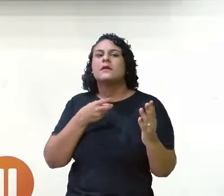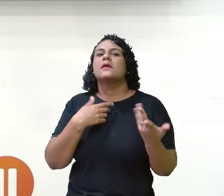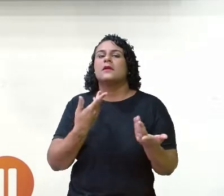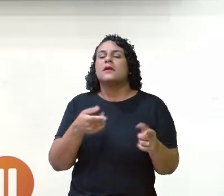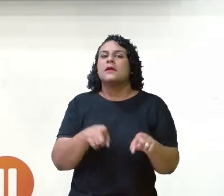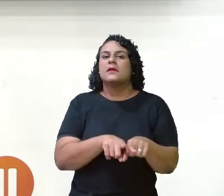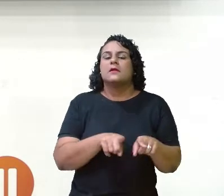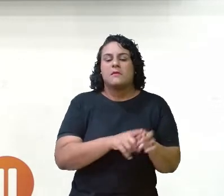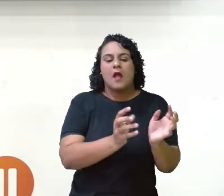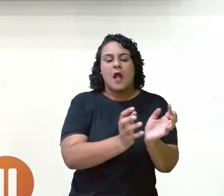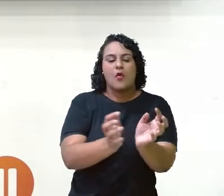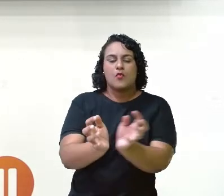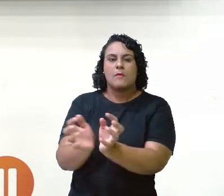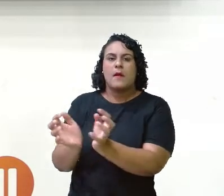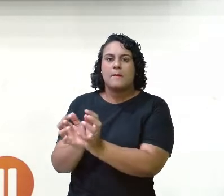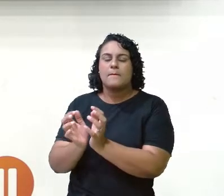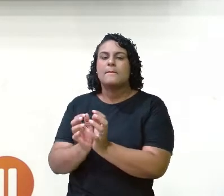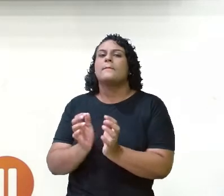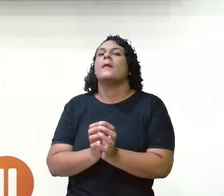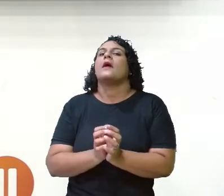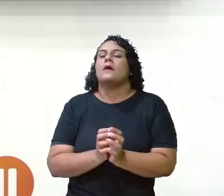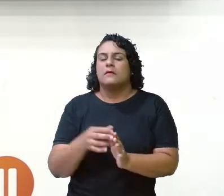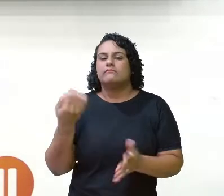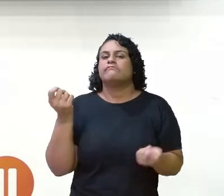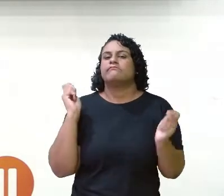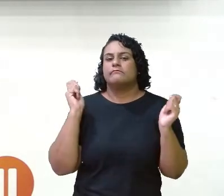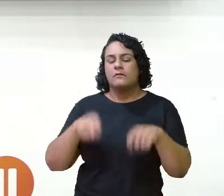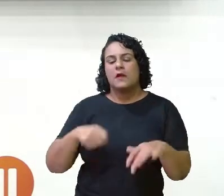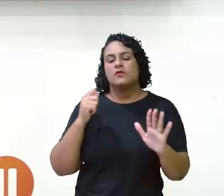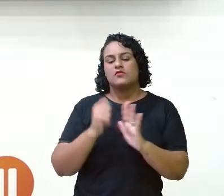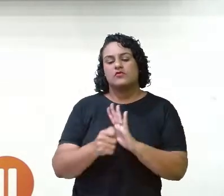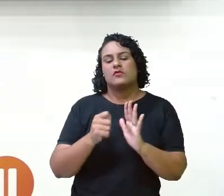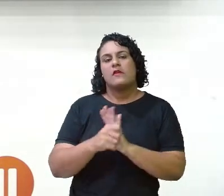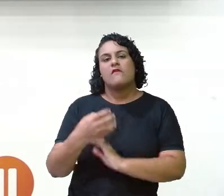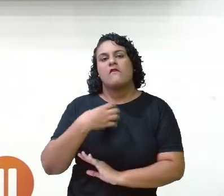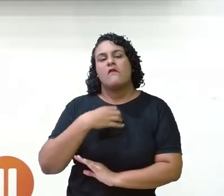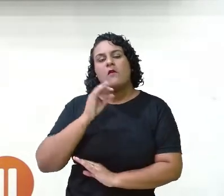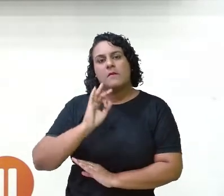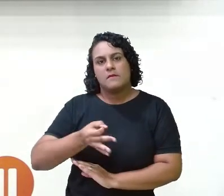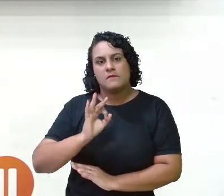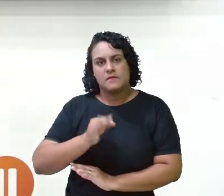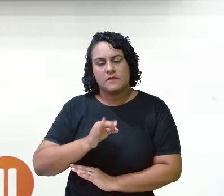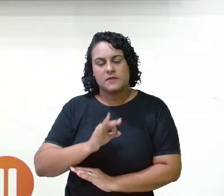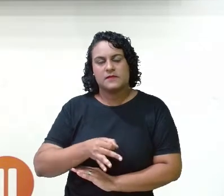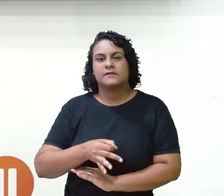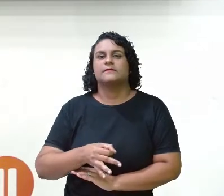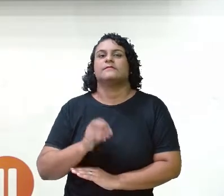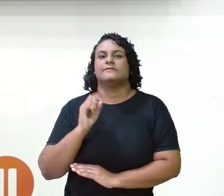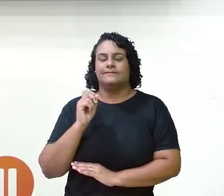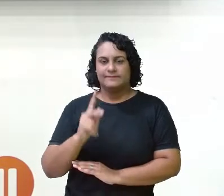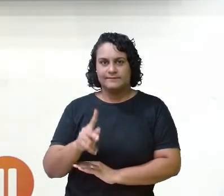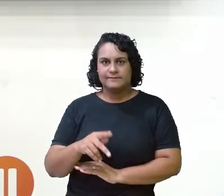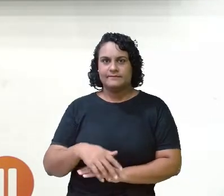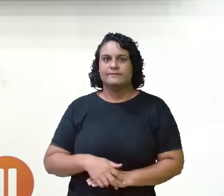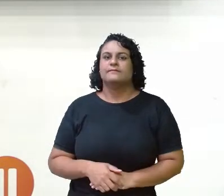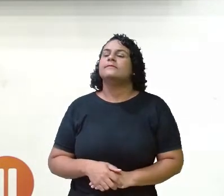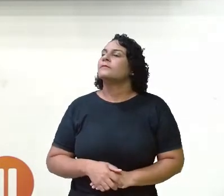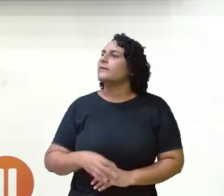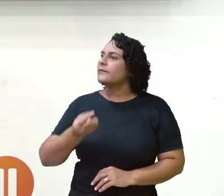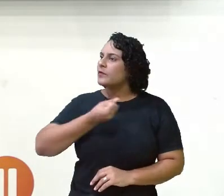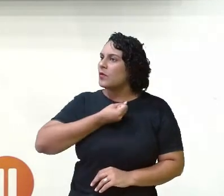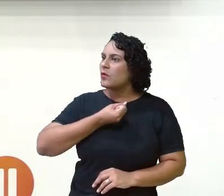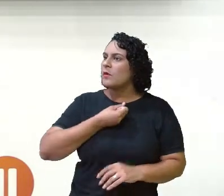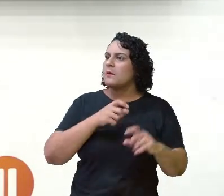3, você consegue escrever da forma correta, como pede a questão, tá? Aquele